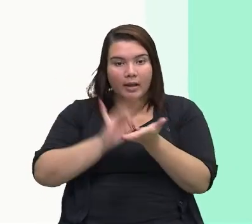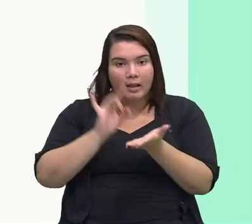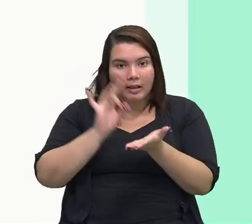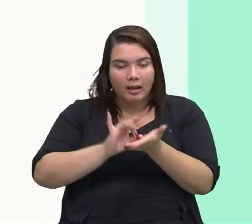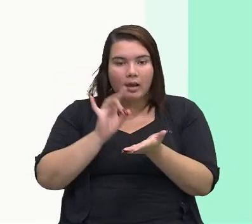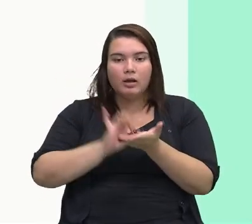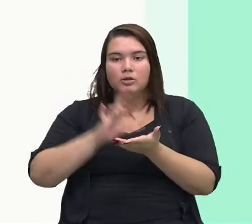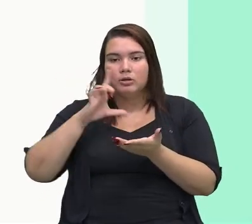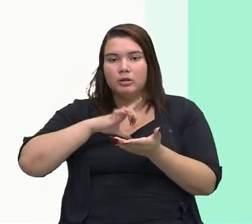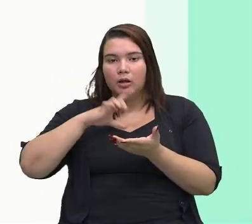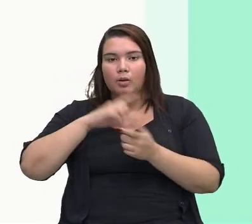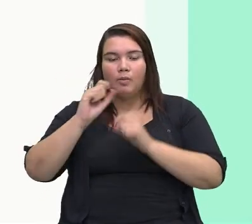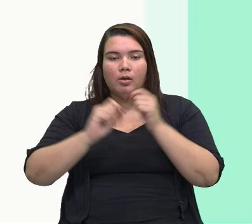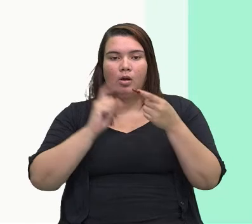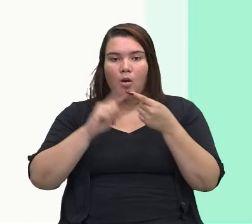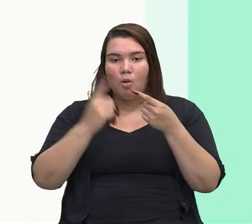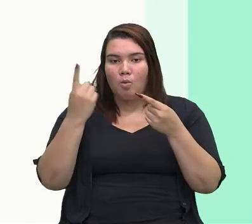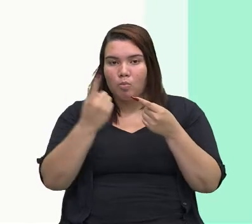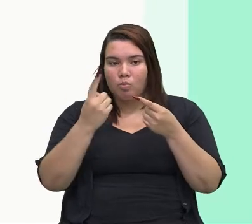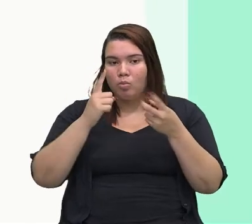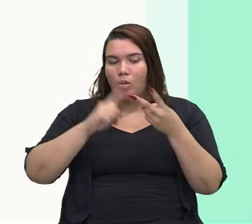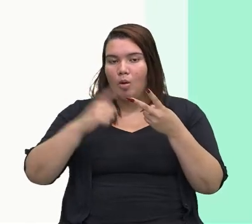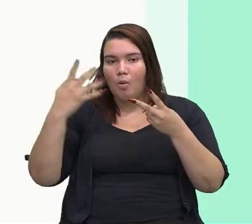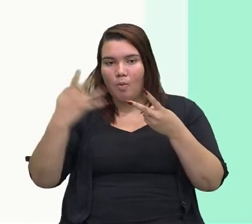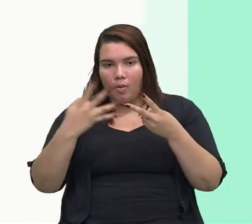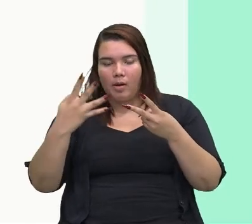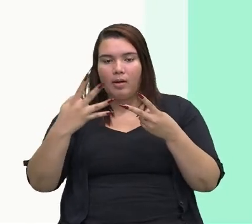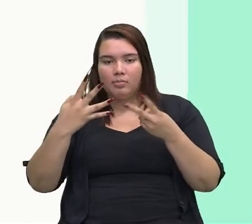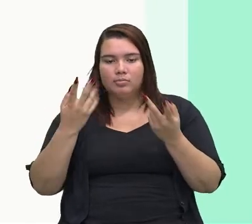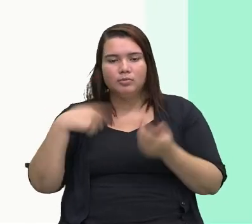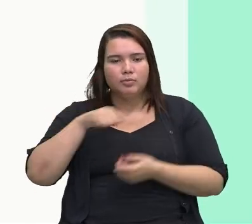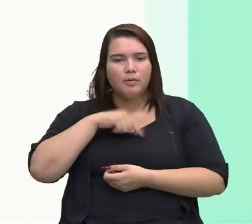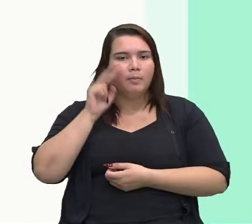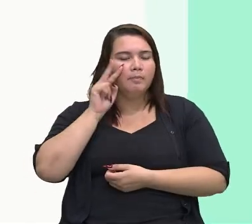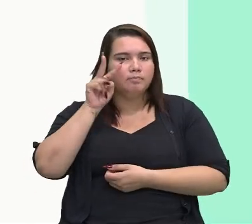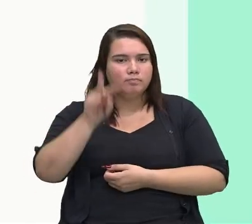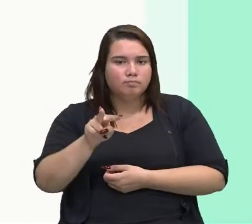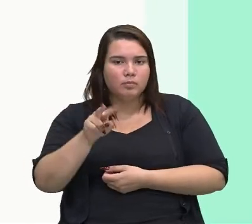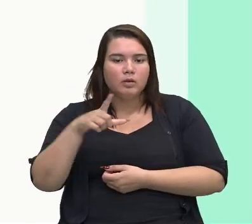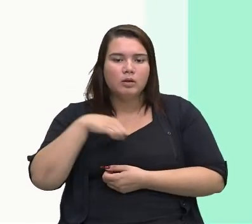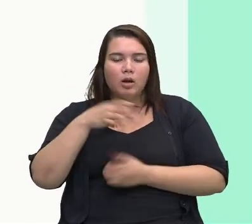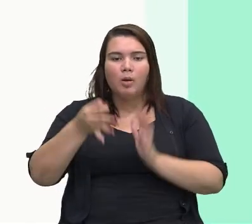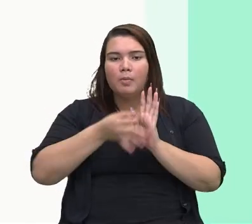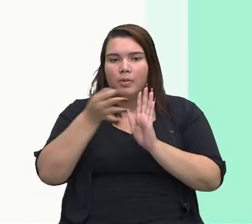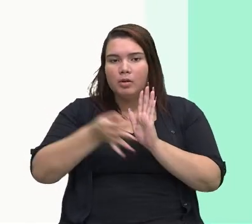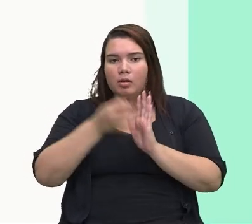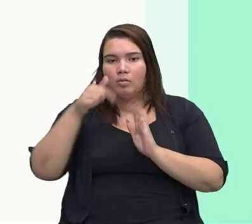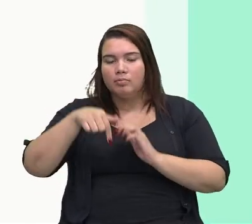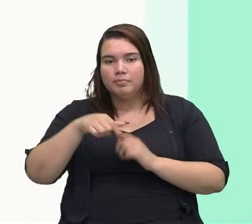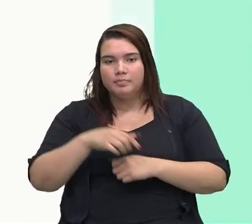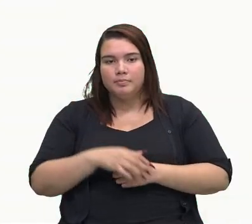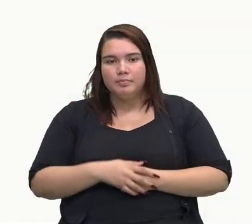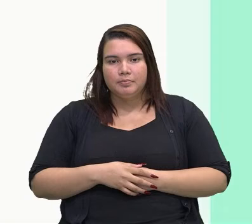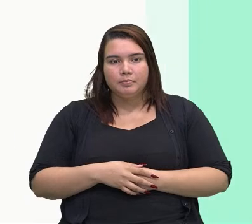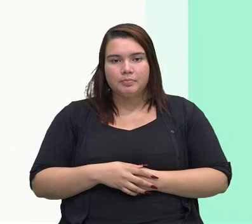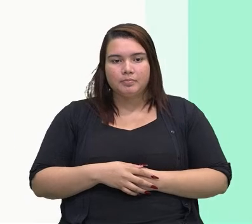afirmativas verdadeiras são a 1 e a 4. E a gente vai observar então o comentário dessa nossa questão.